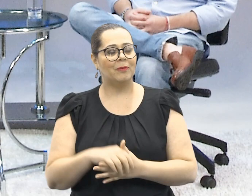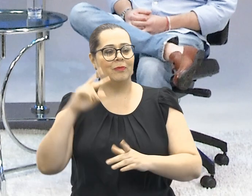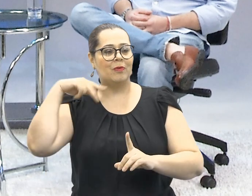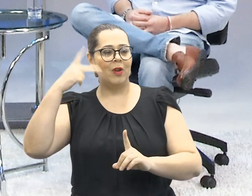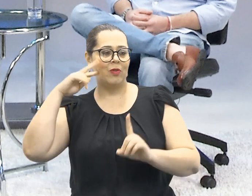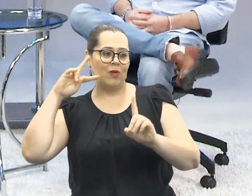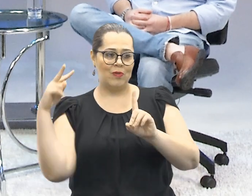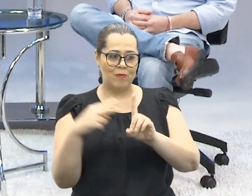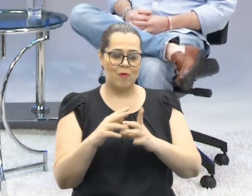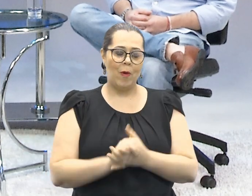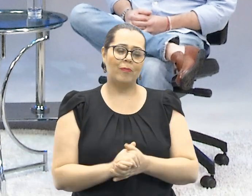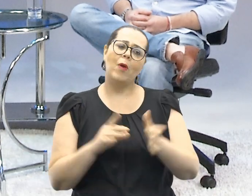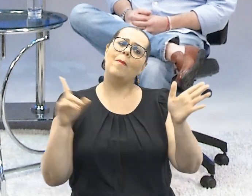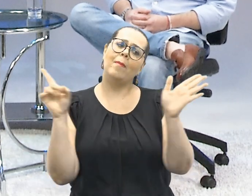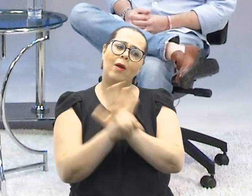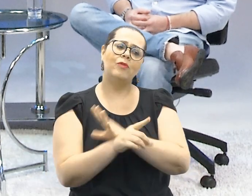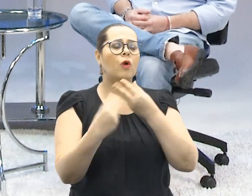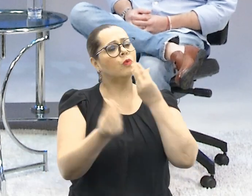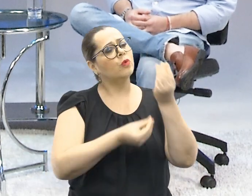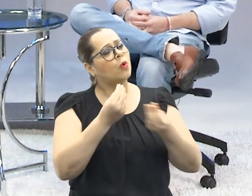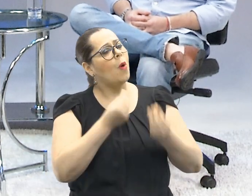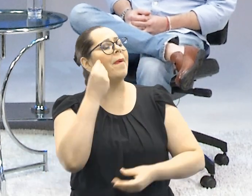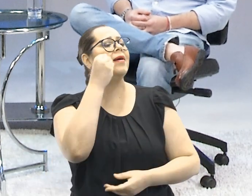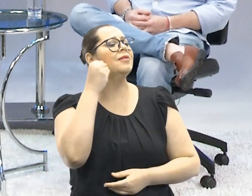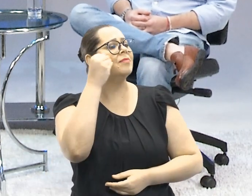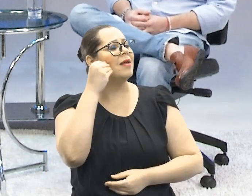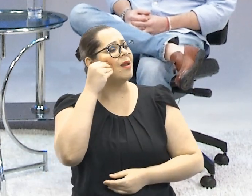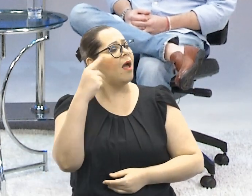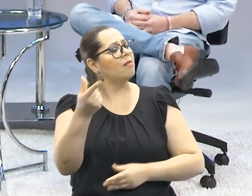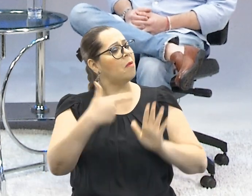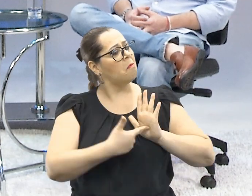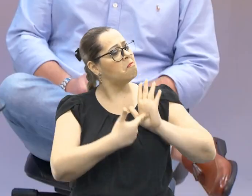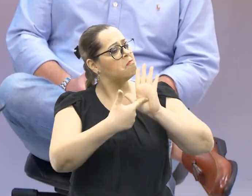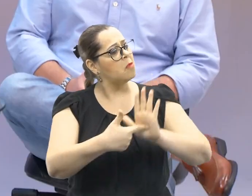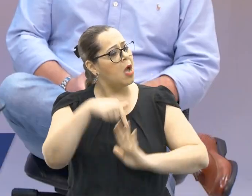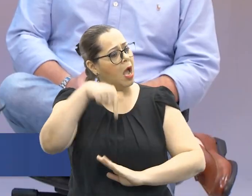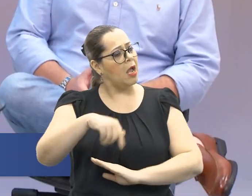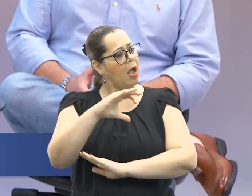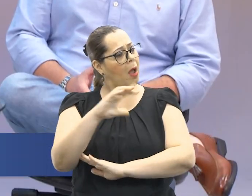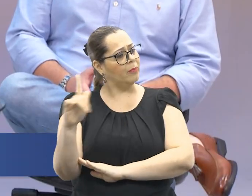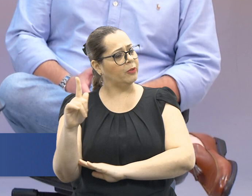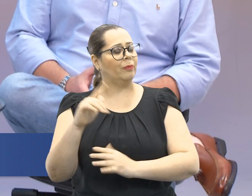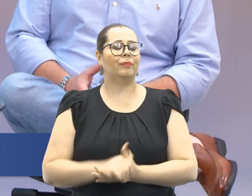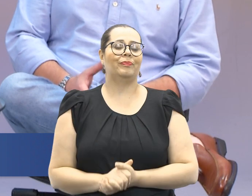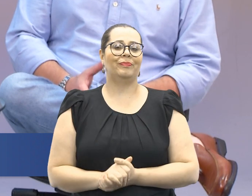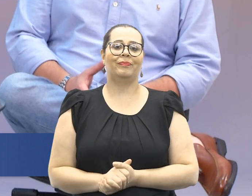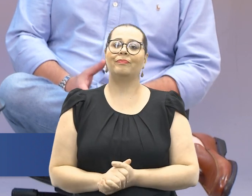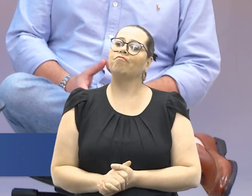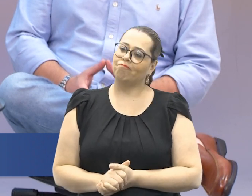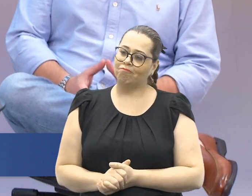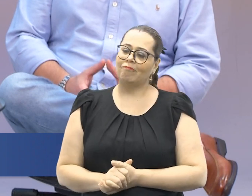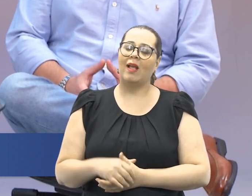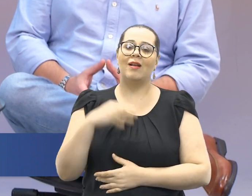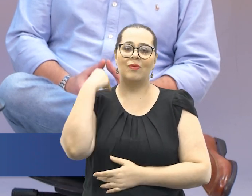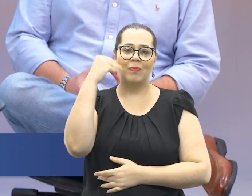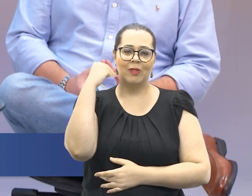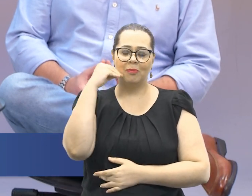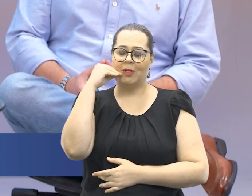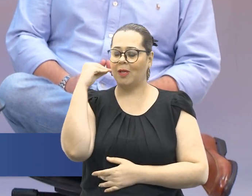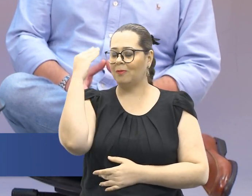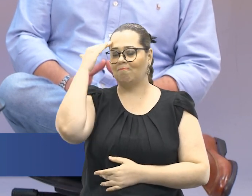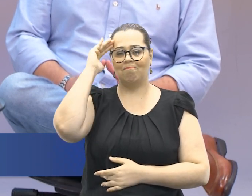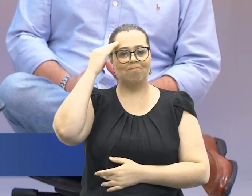como que está sendo essa experiência de ser um representante aqui da nossa capital. Dai, tem sido uma experiência muito